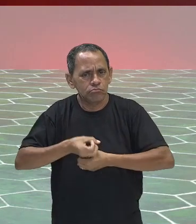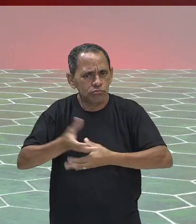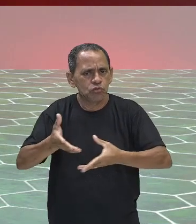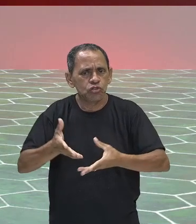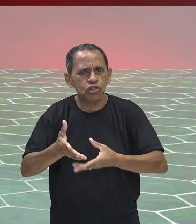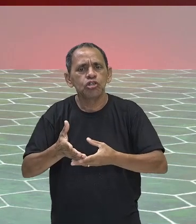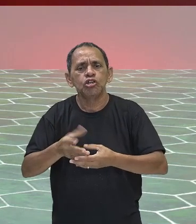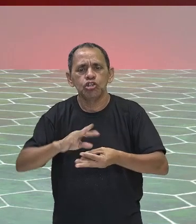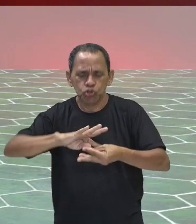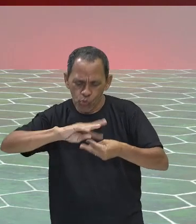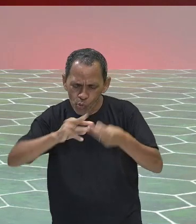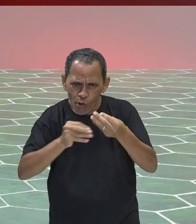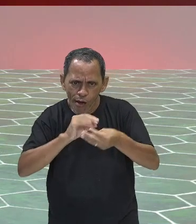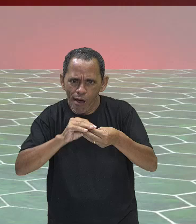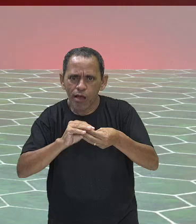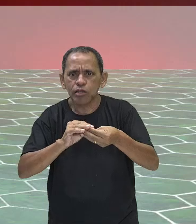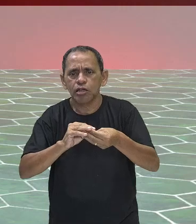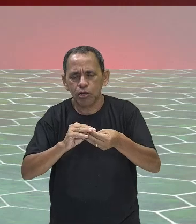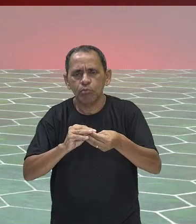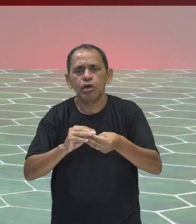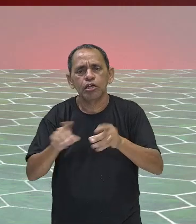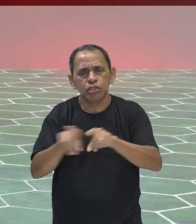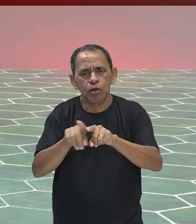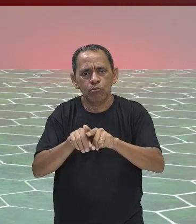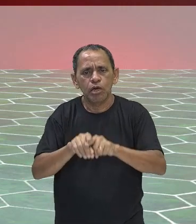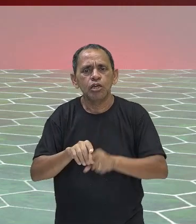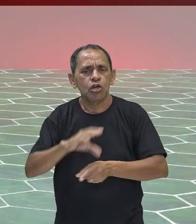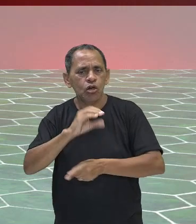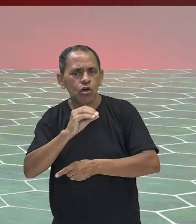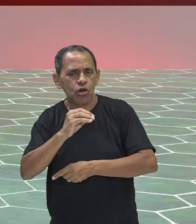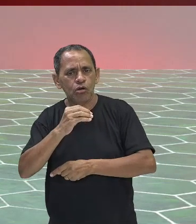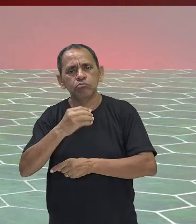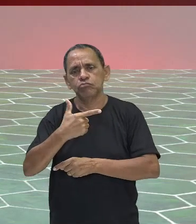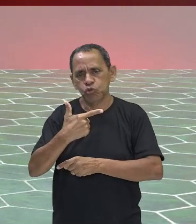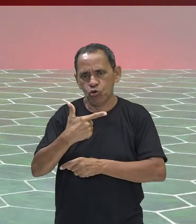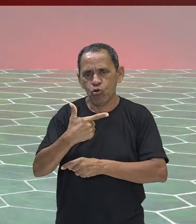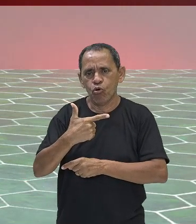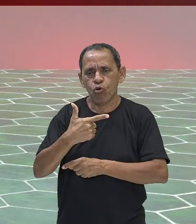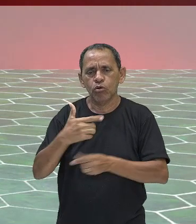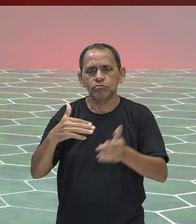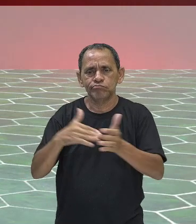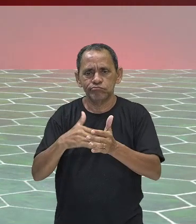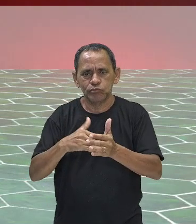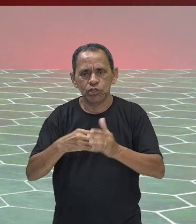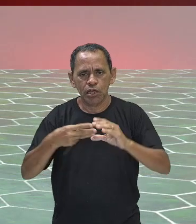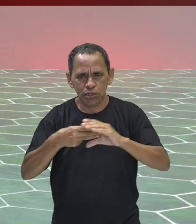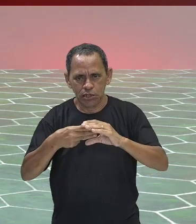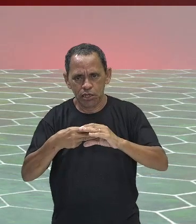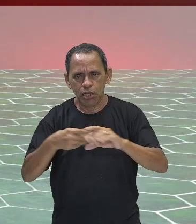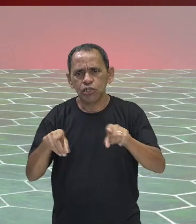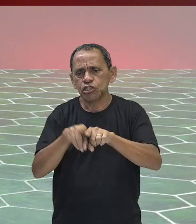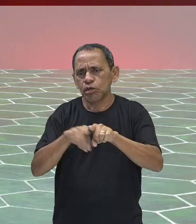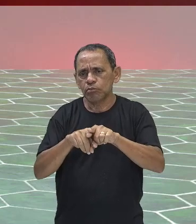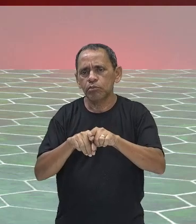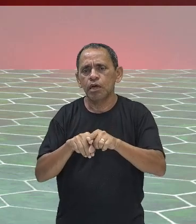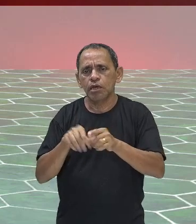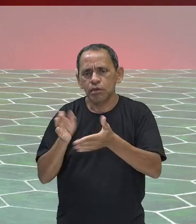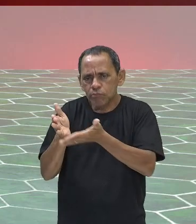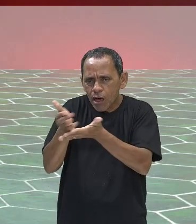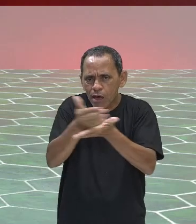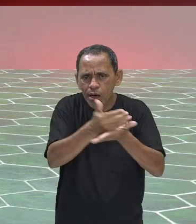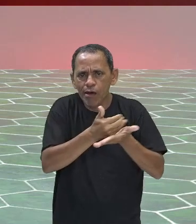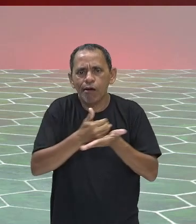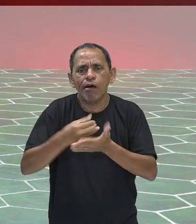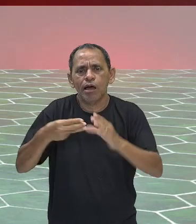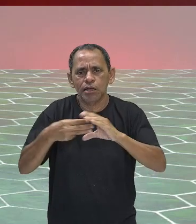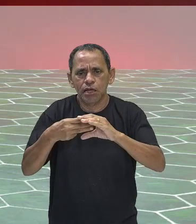substâncias, além dos gases oxigênio, até as células. E também vai retirar lá das